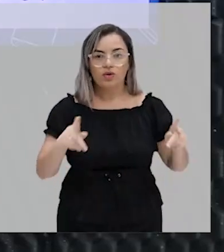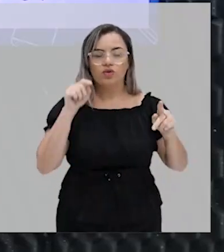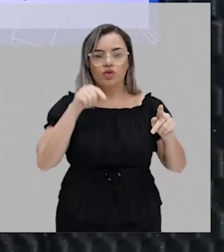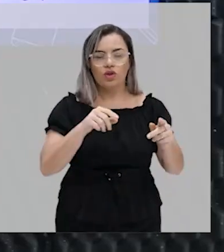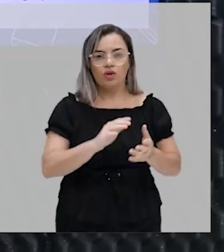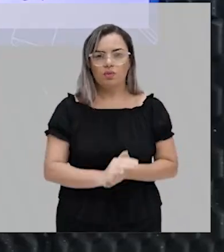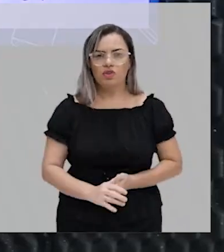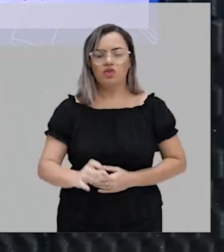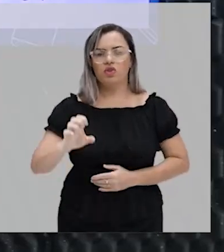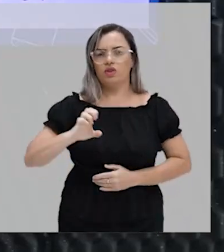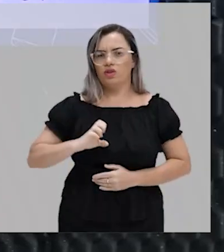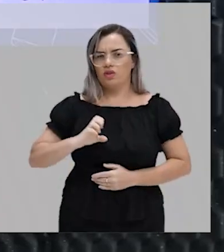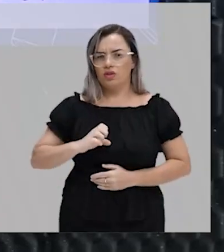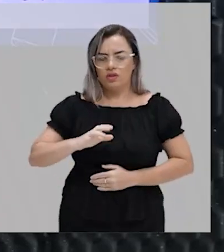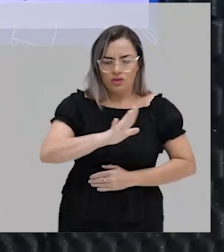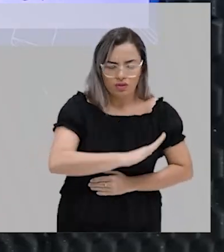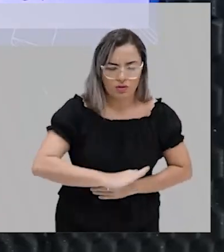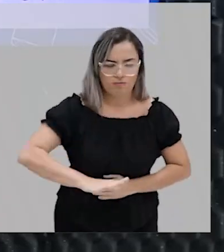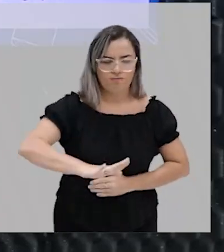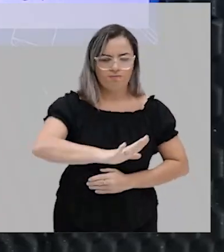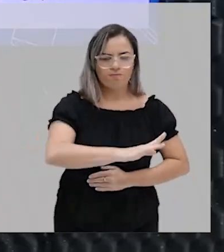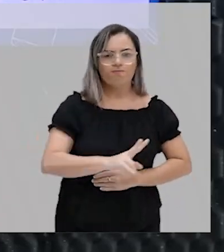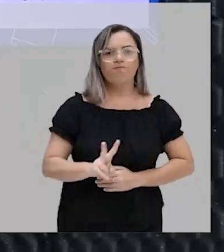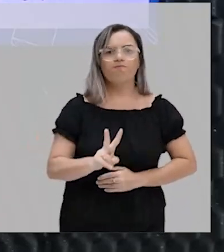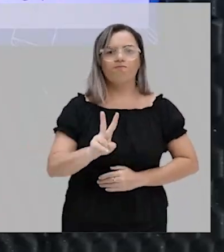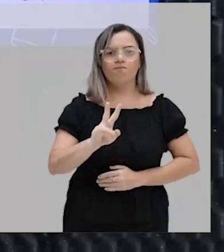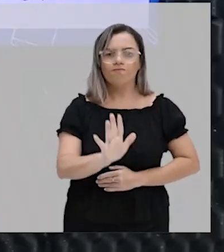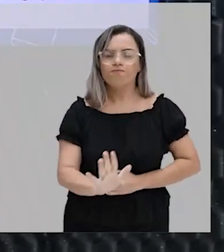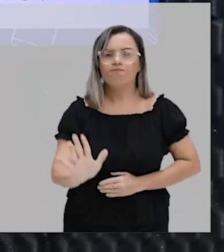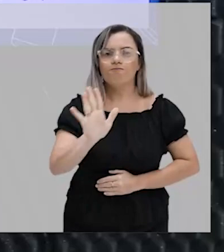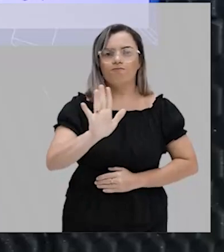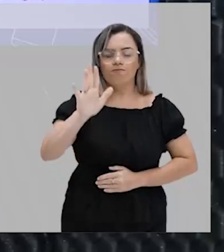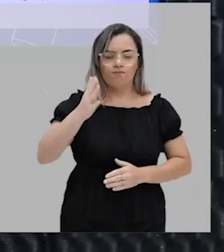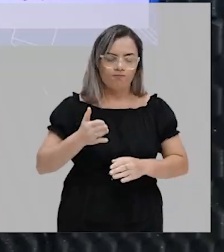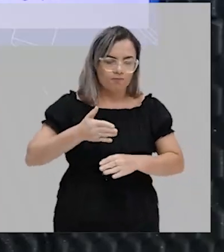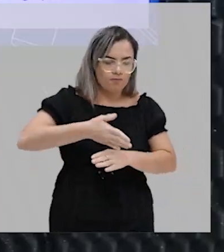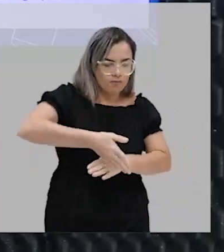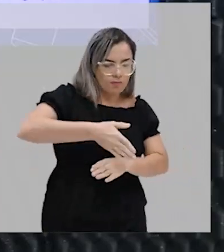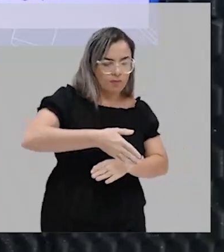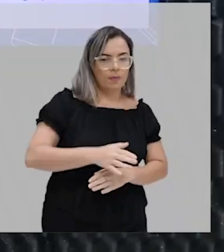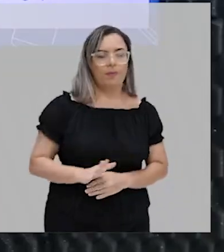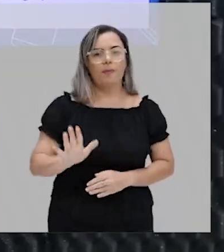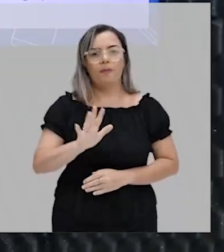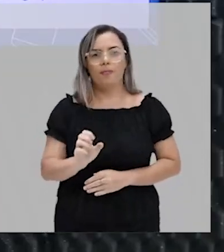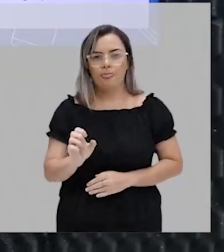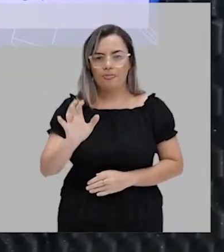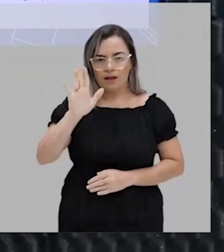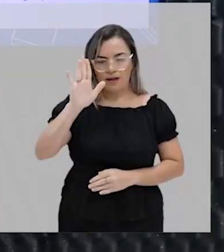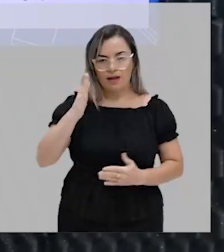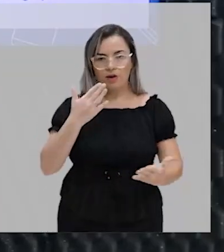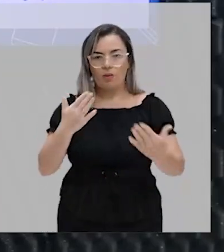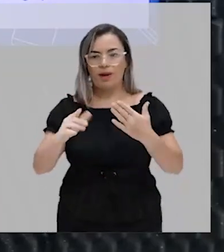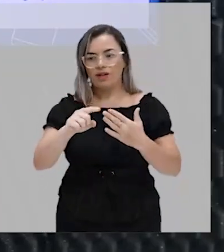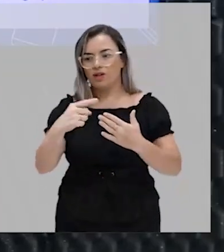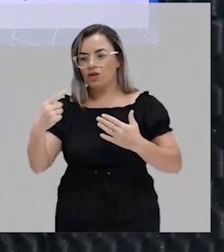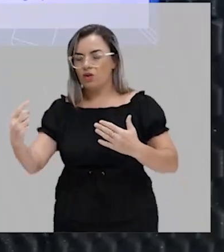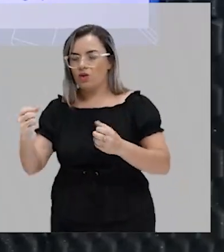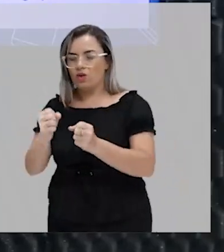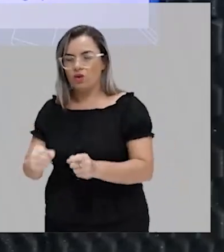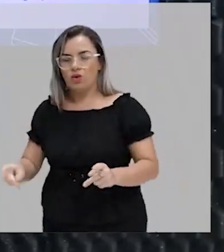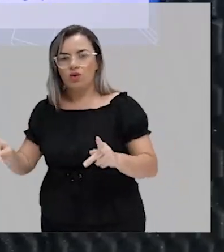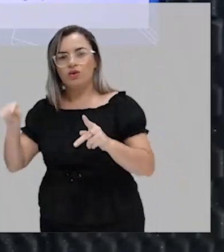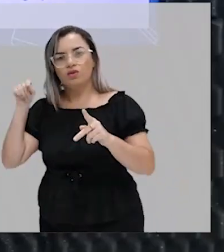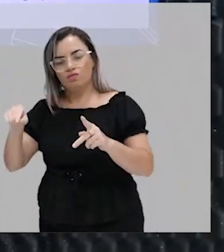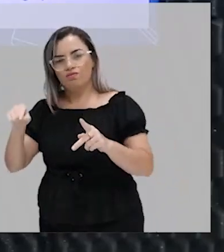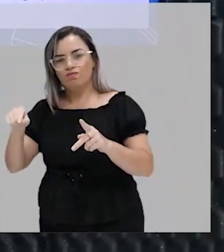construídos onde o valor para que você pudesse acessar aquele espaço era muito mais caro do que em outros shoppings. Resultado, é uma forma de tu